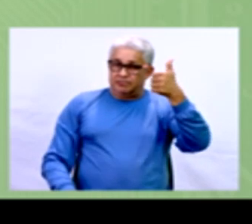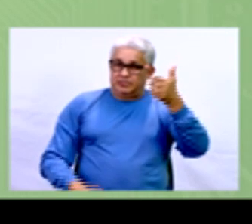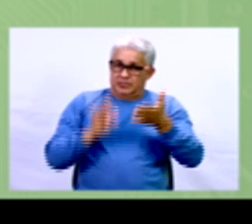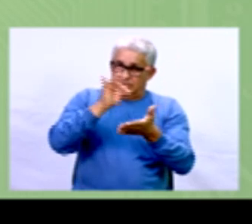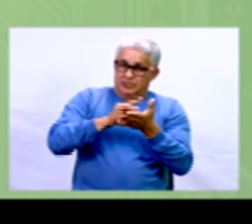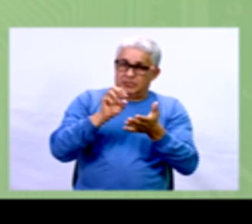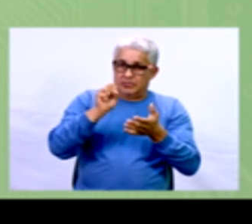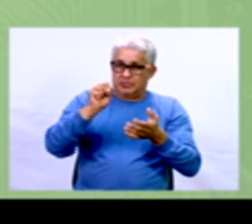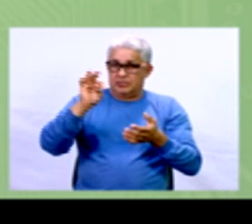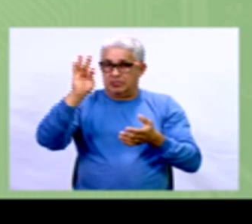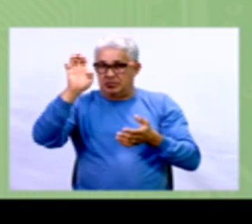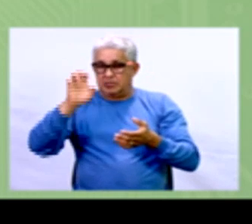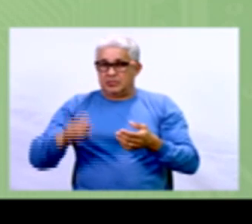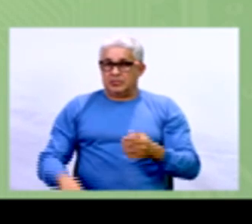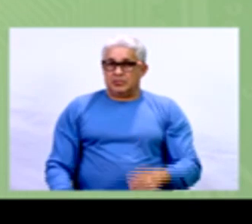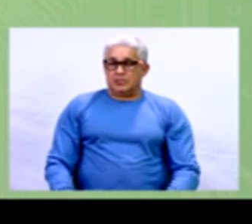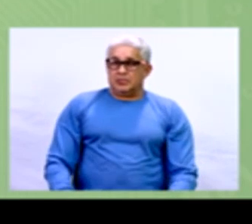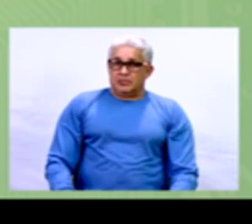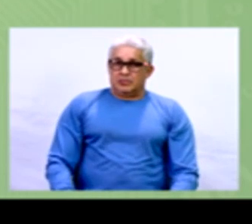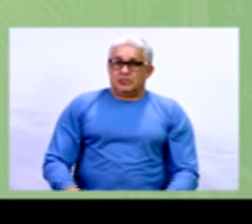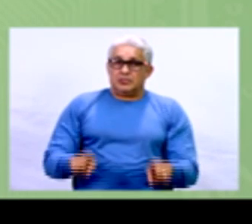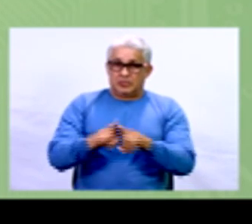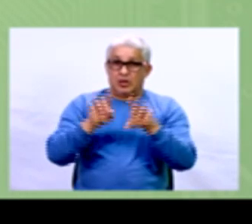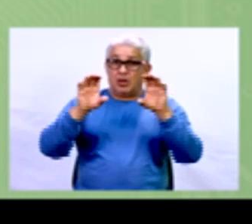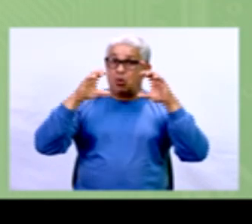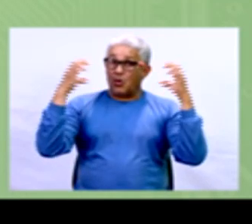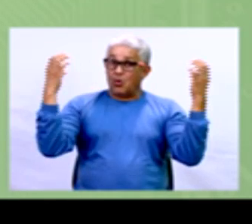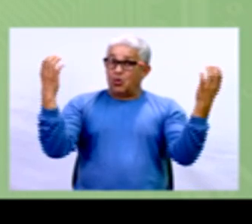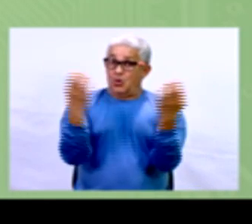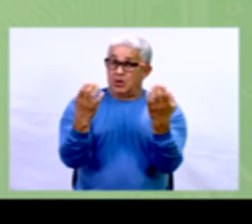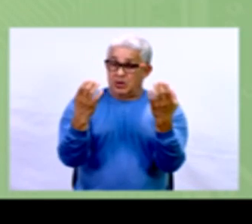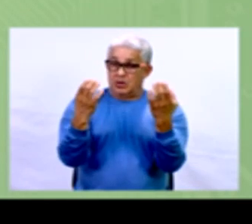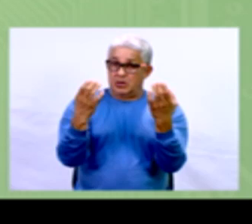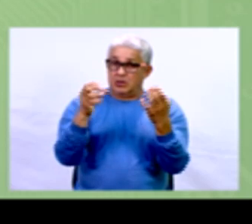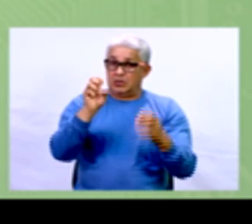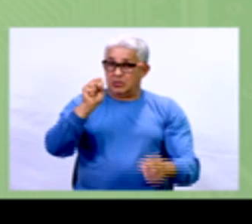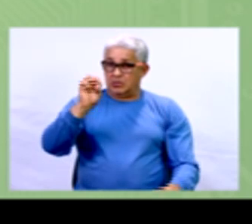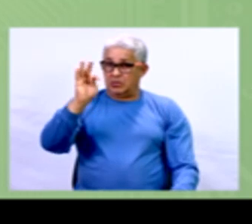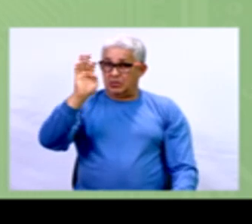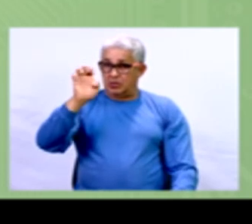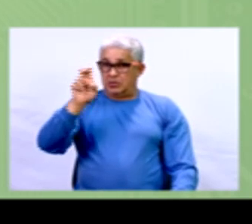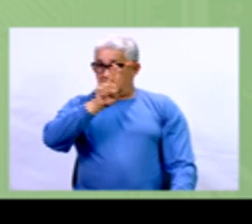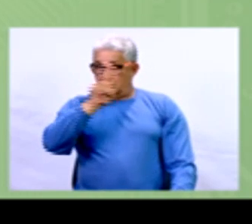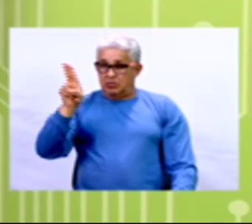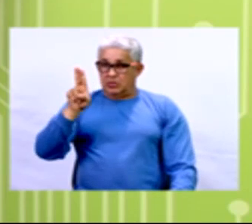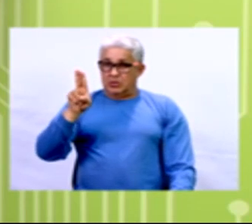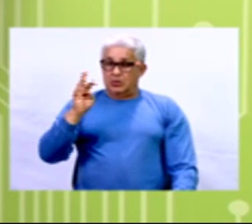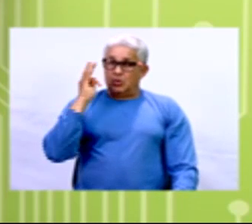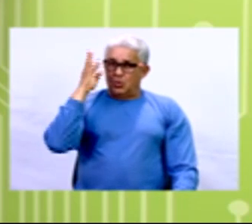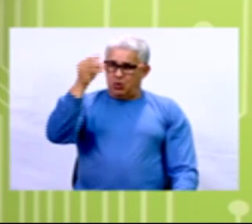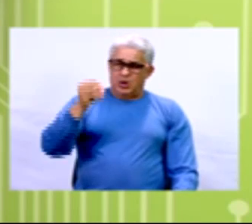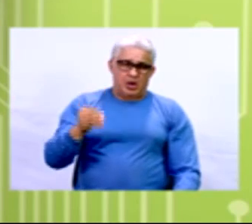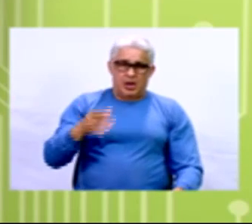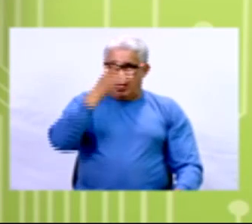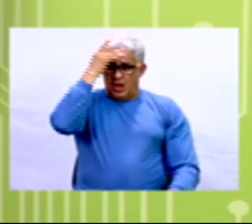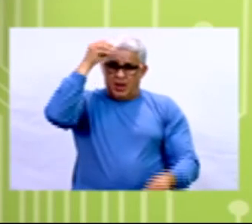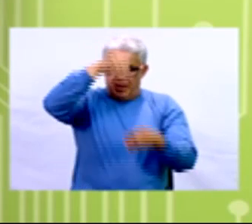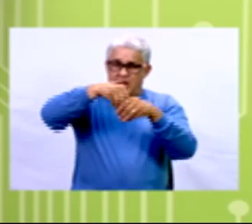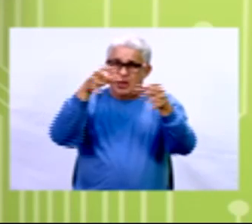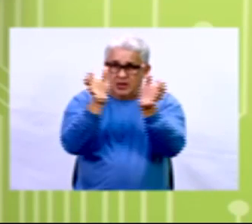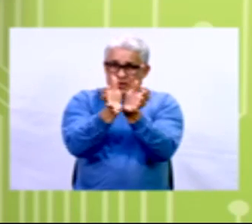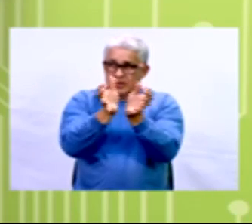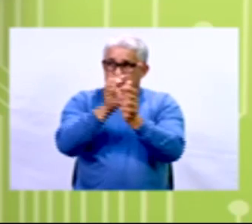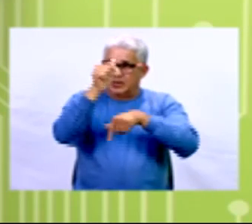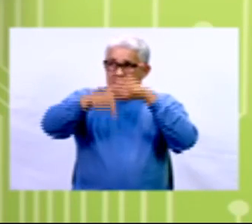do GIMP, é o site oficial da comunidade, de todo o grupo que trabalha no desenvolvimento da ferramenta.